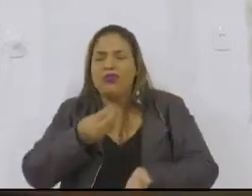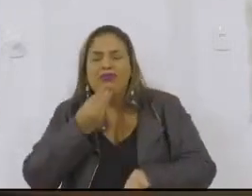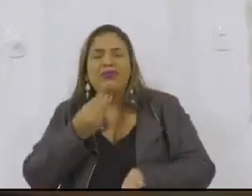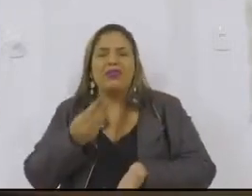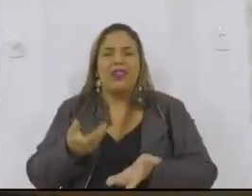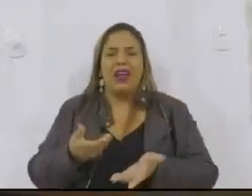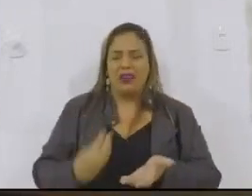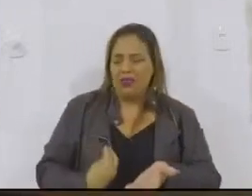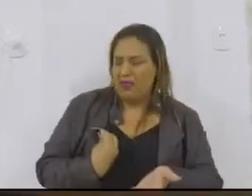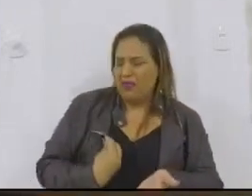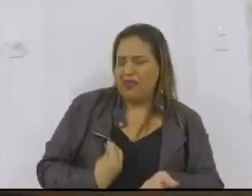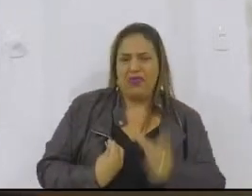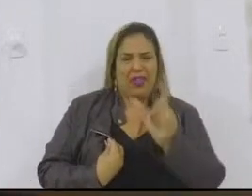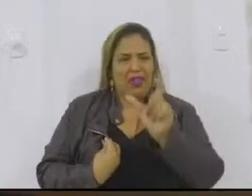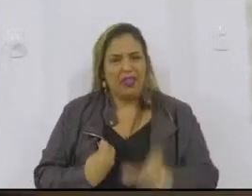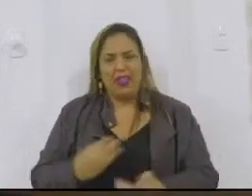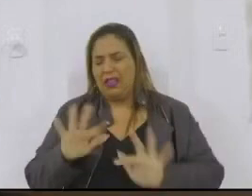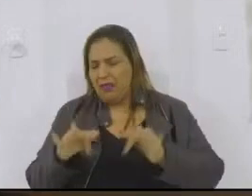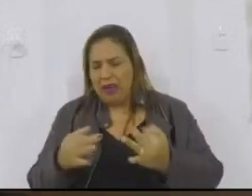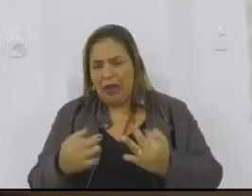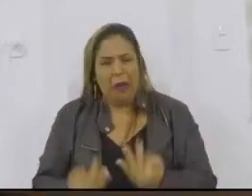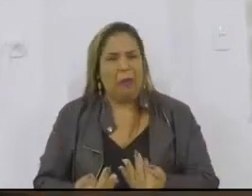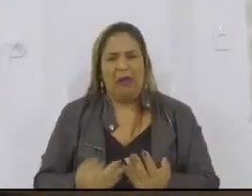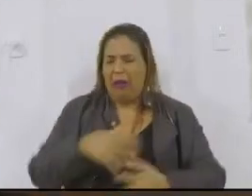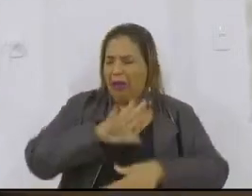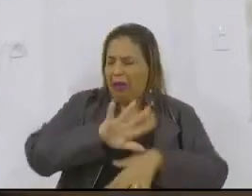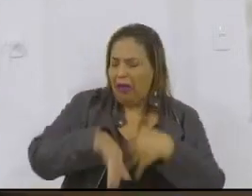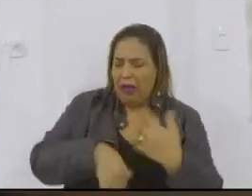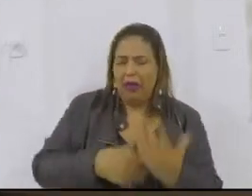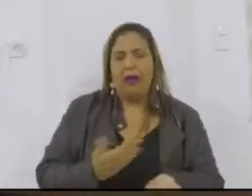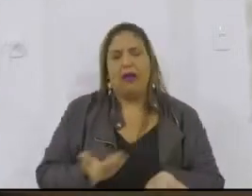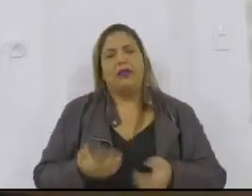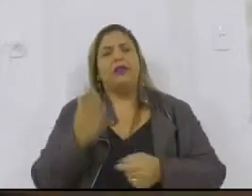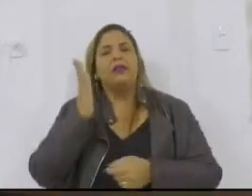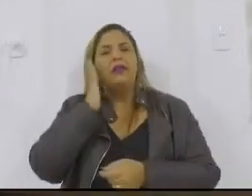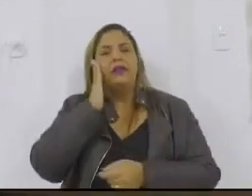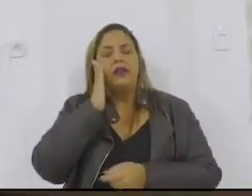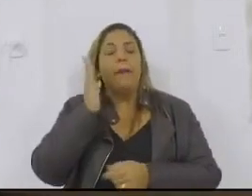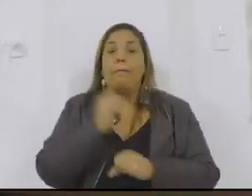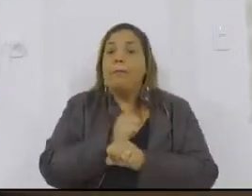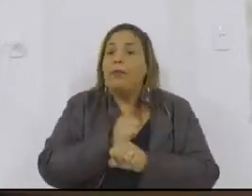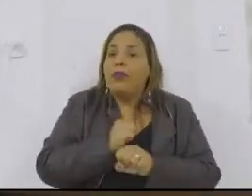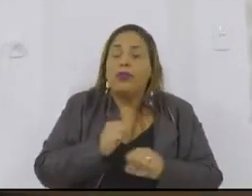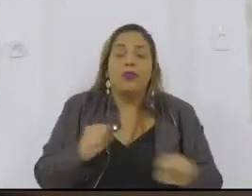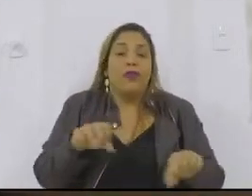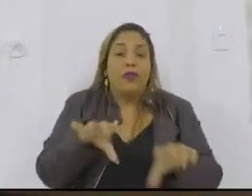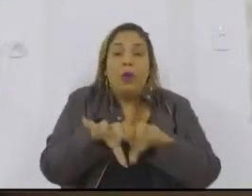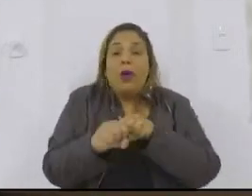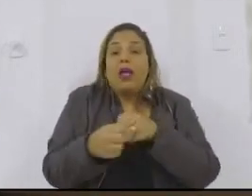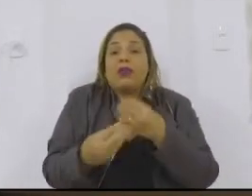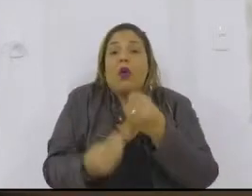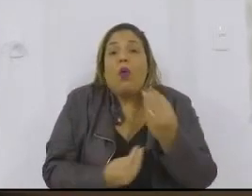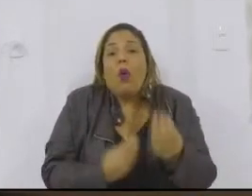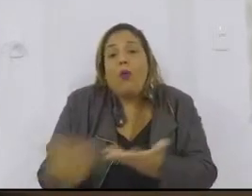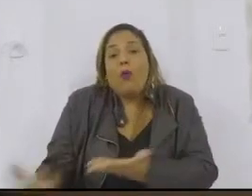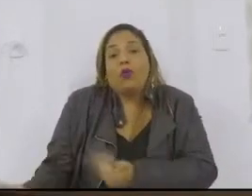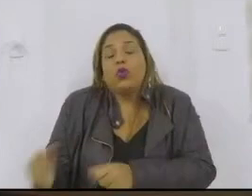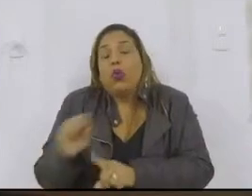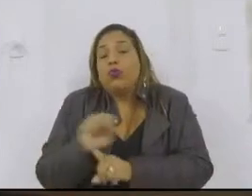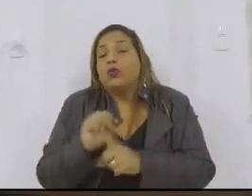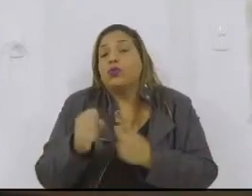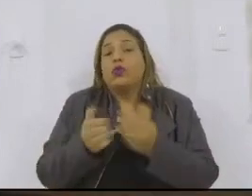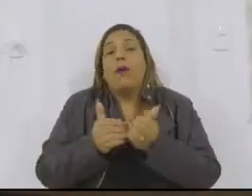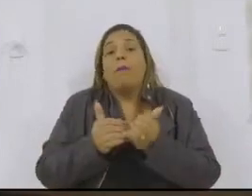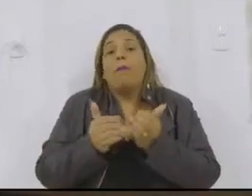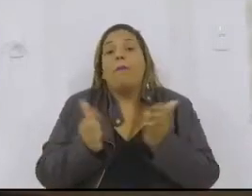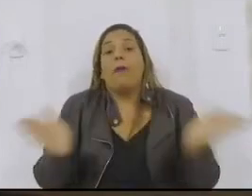desestruturado. Assim, com a criação da Coordenadoria da Juventude, vai ser possível promover a formação dos jovens nas dimensões social,